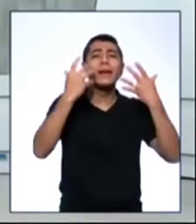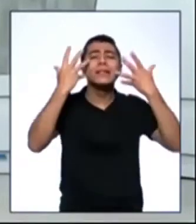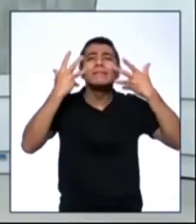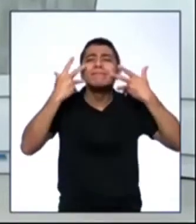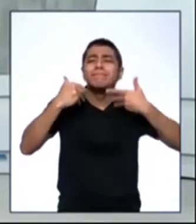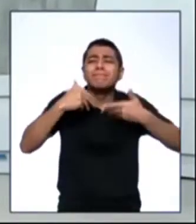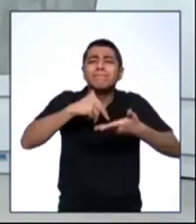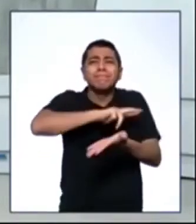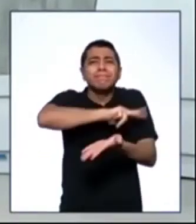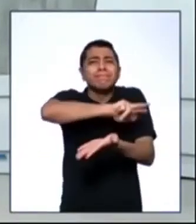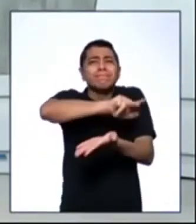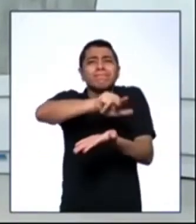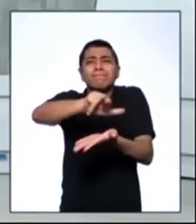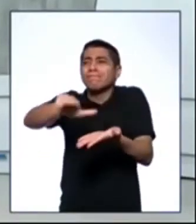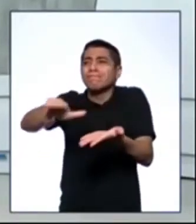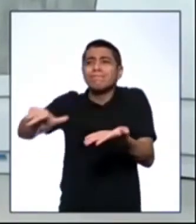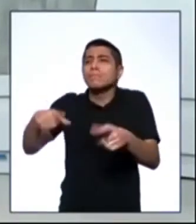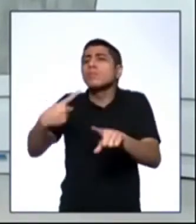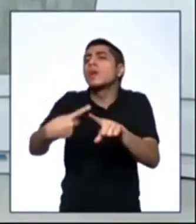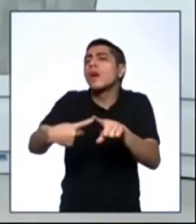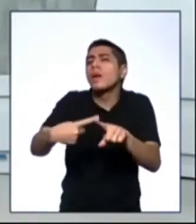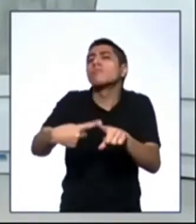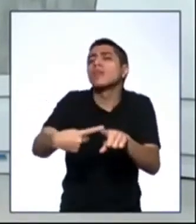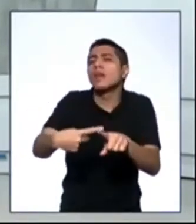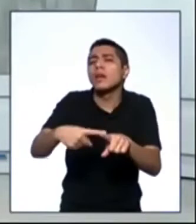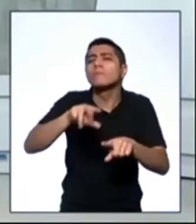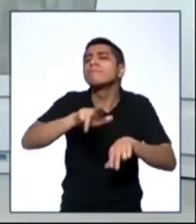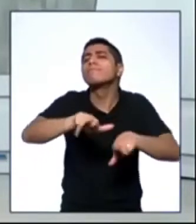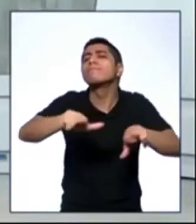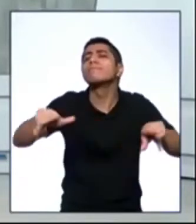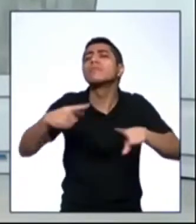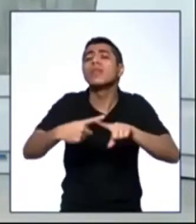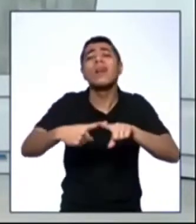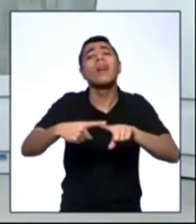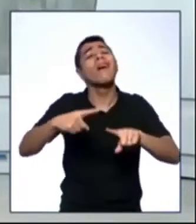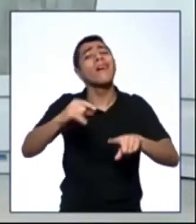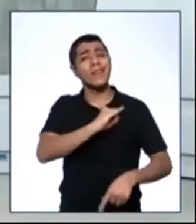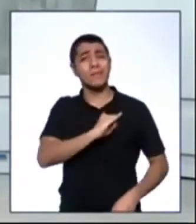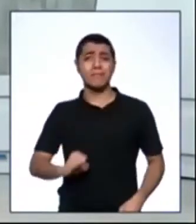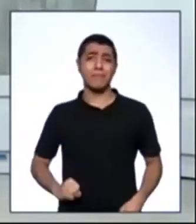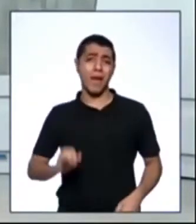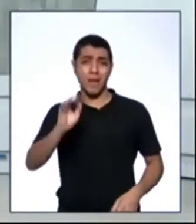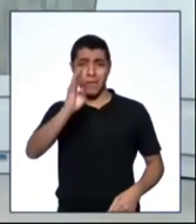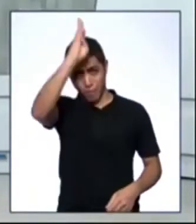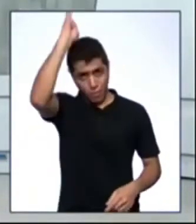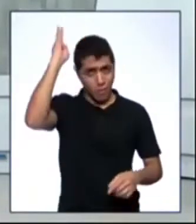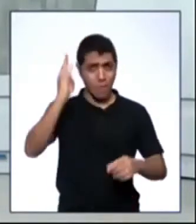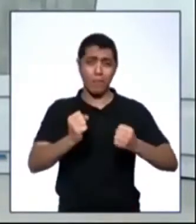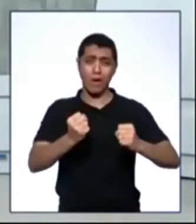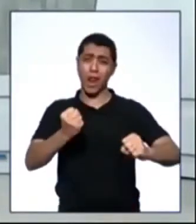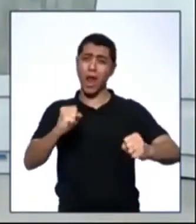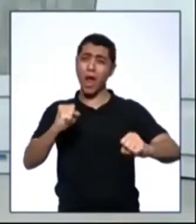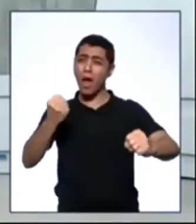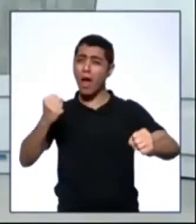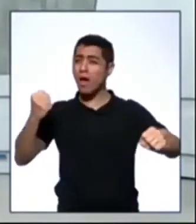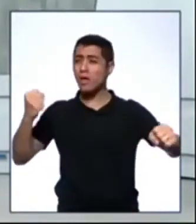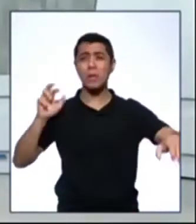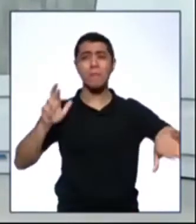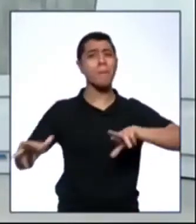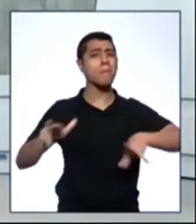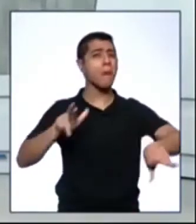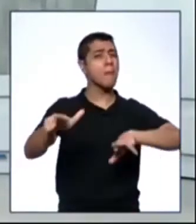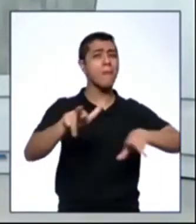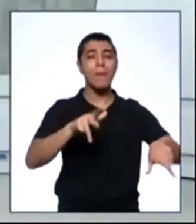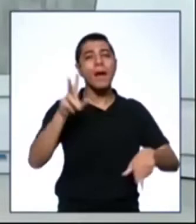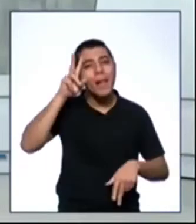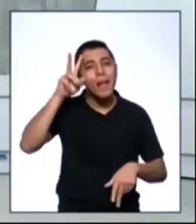tem muito bicho diferente? Porque o Império Romano é muito grande. Então, se é muito grande, existe uma diversidade. Lembra que eu te falei da diversidade étnica, da diversidade